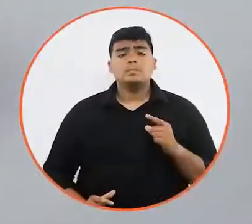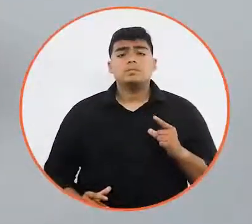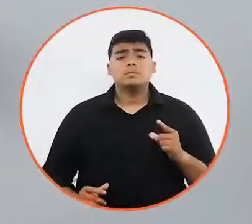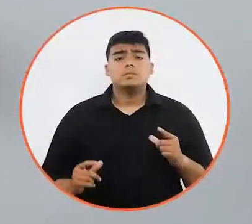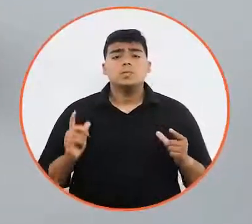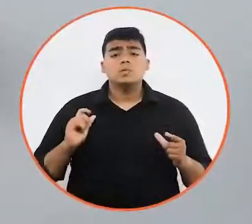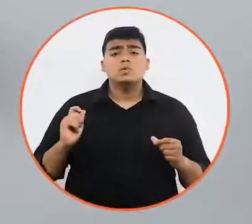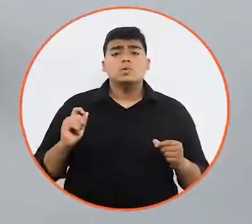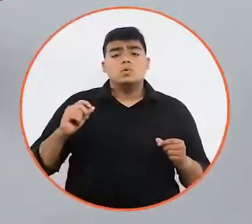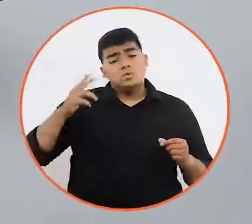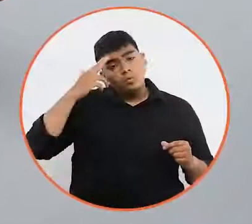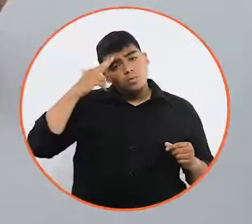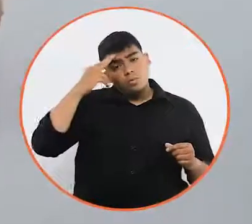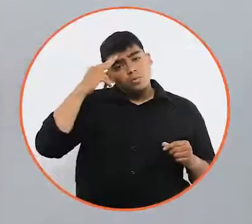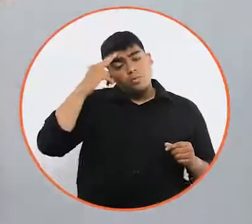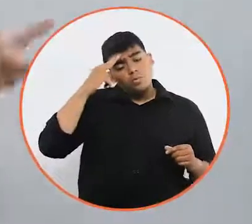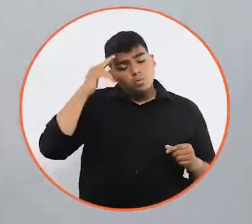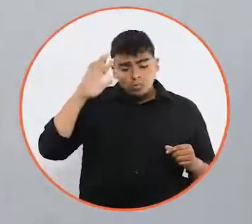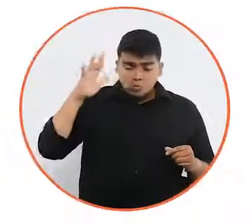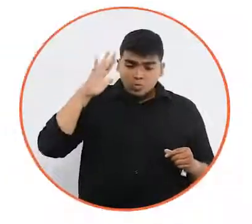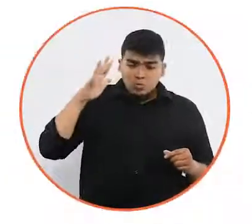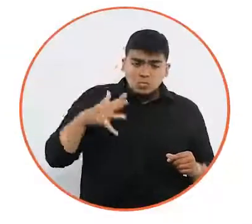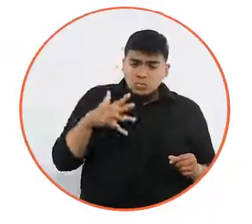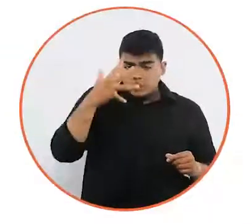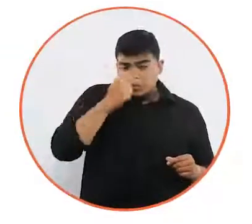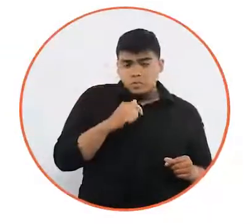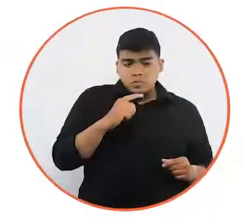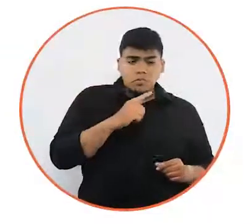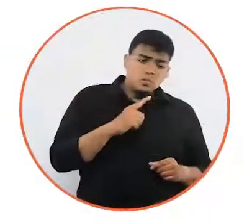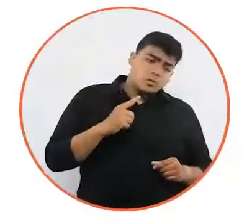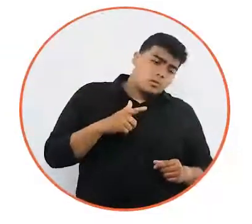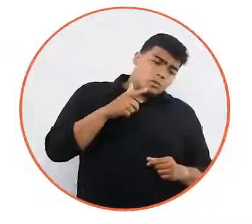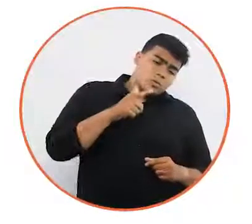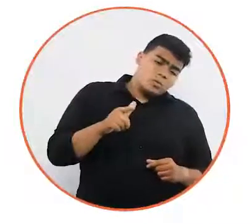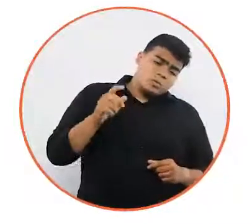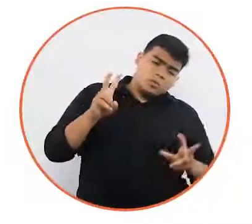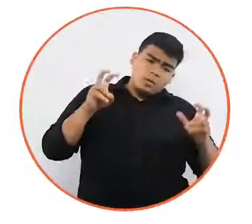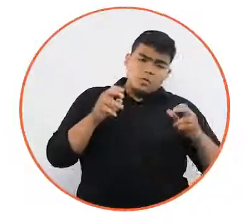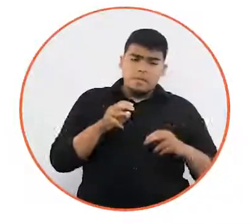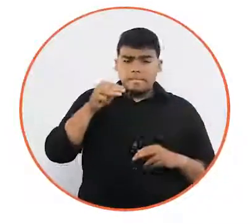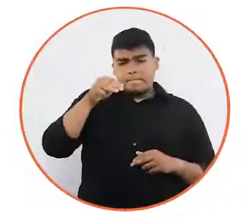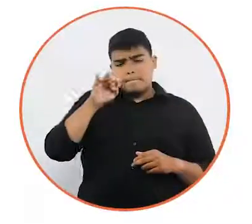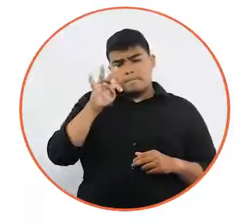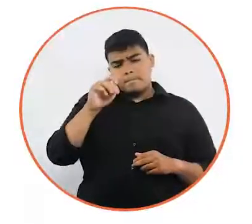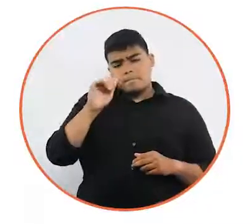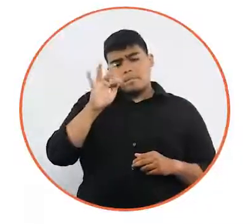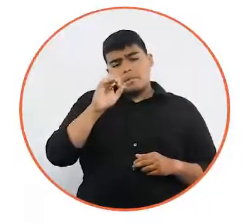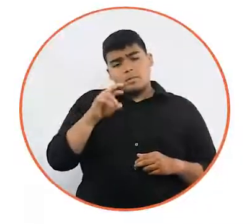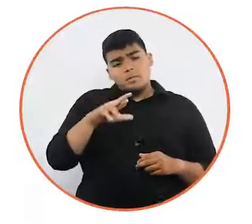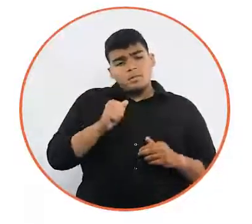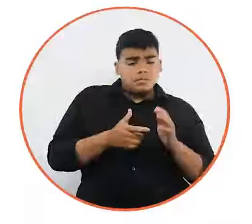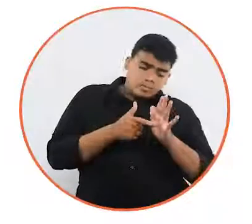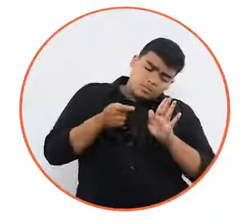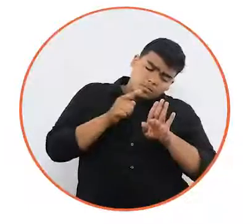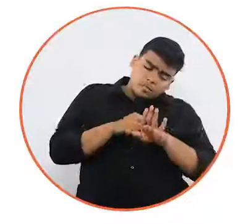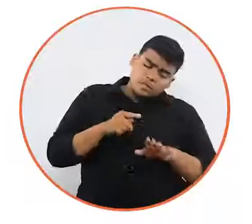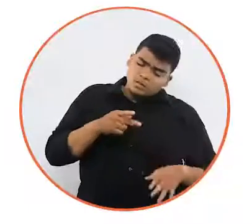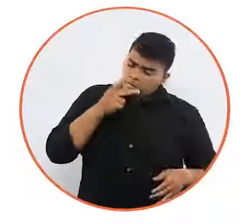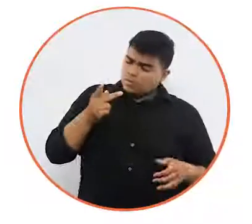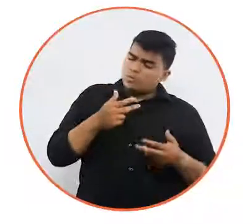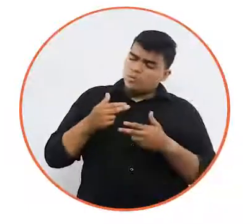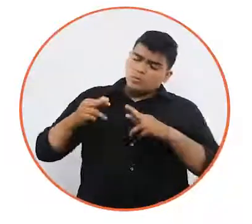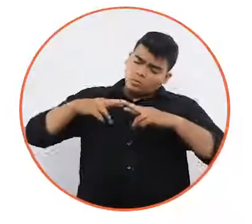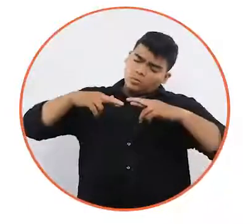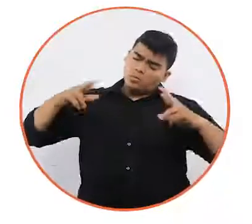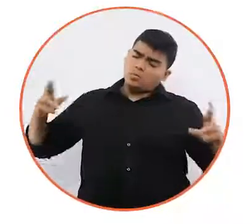um sonho belo. Né? Okay? É outro elemento. E aí nós temos outras figuras, a metáfora. Fala uma coisa romântica. Meu amor